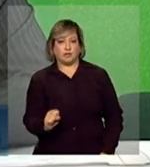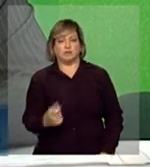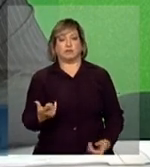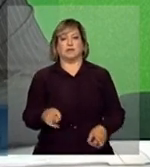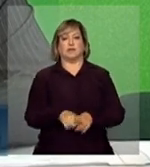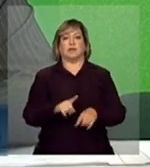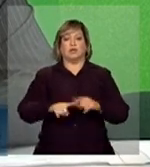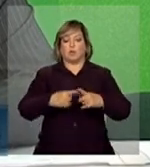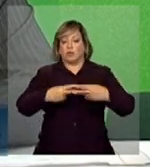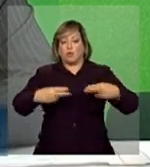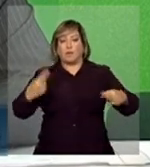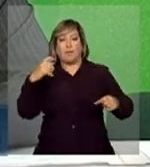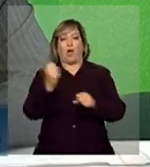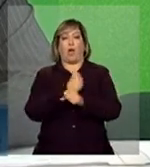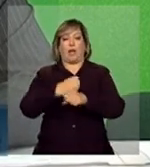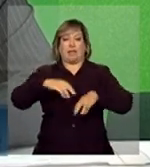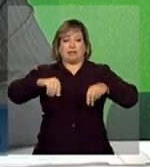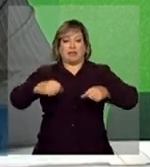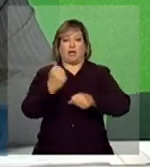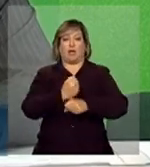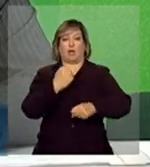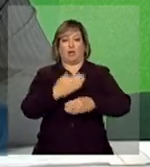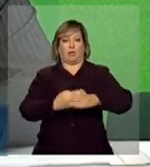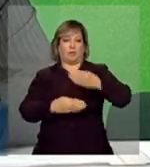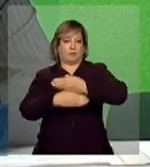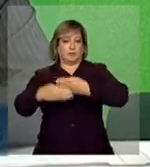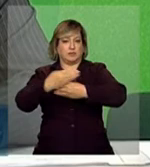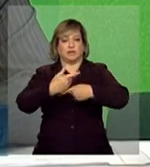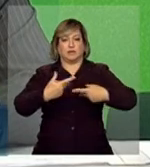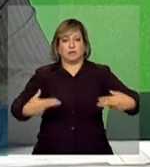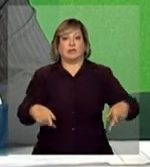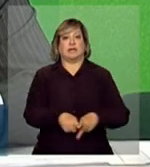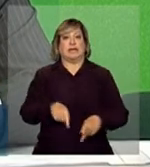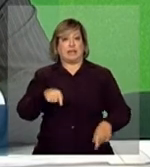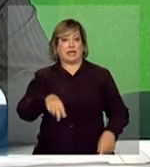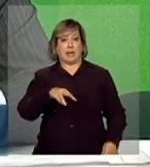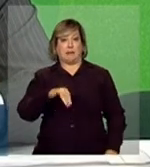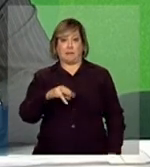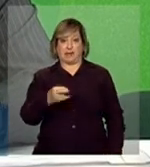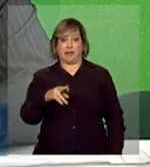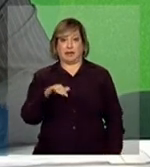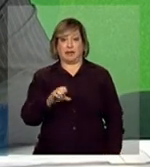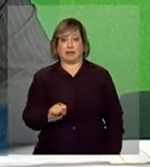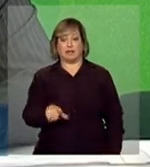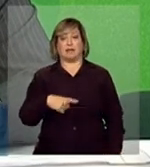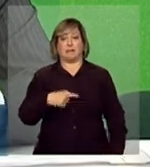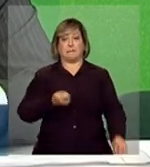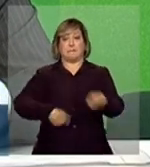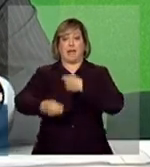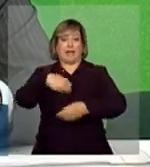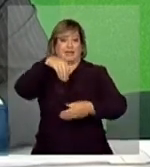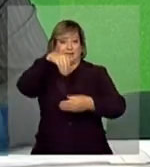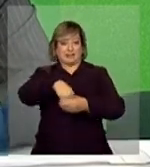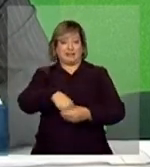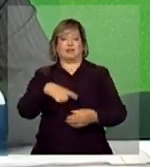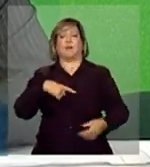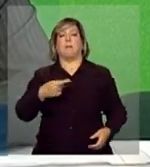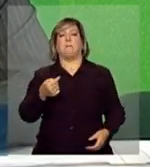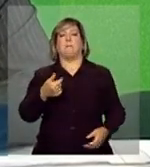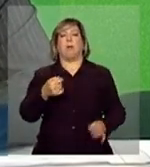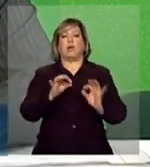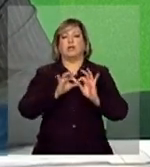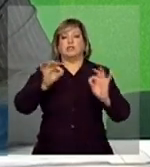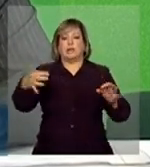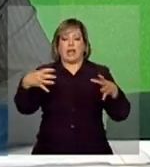insumos da construção civil, os minerais industriais, que são minerais que de mercado interno, de pouca distância